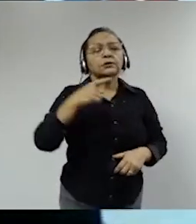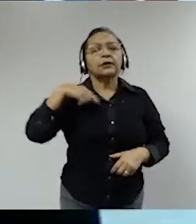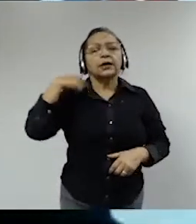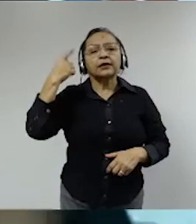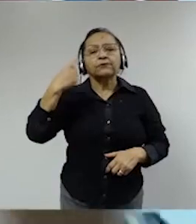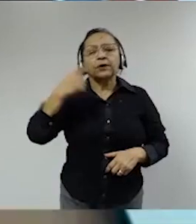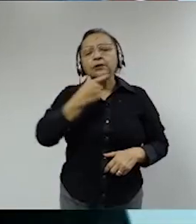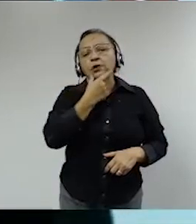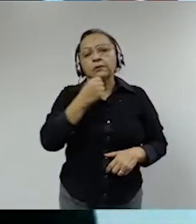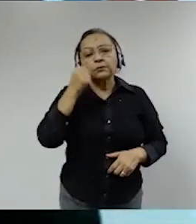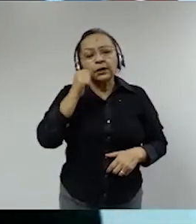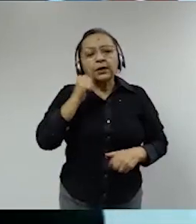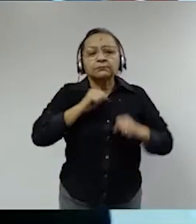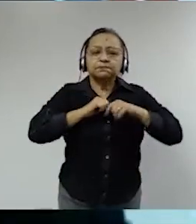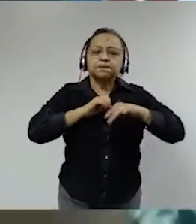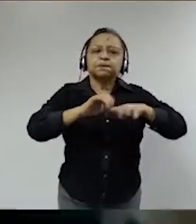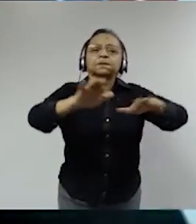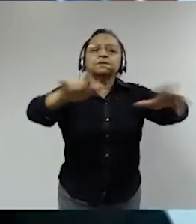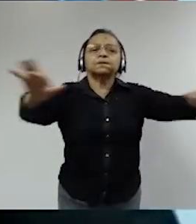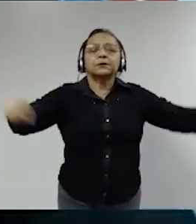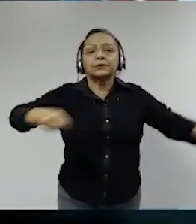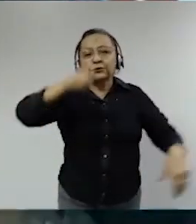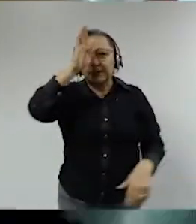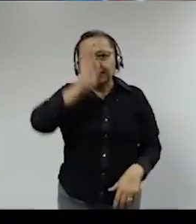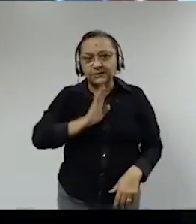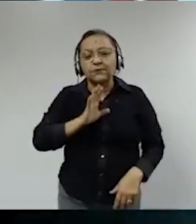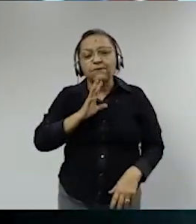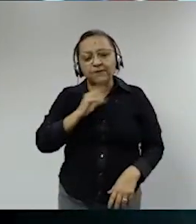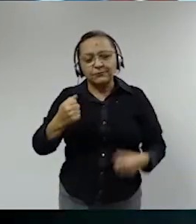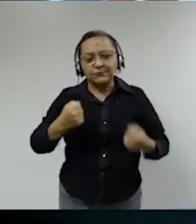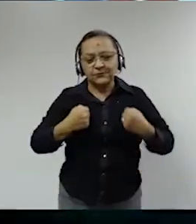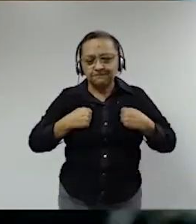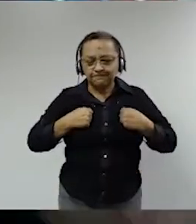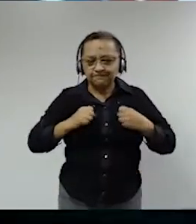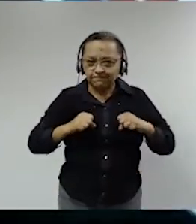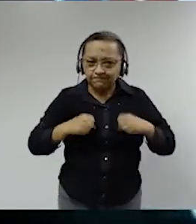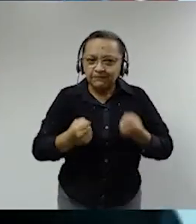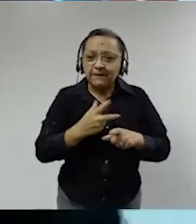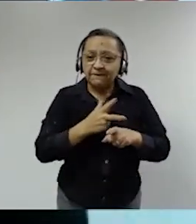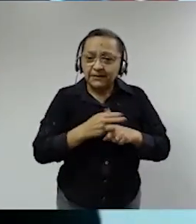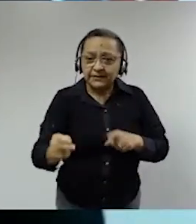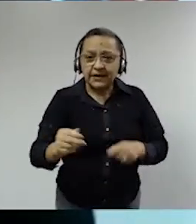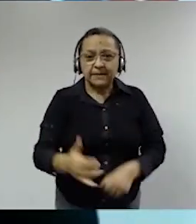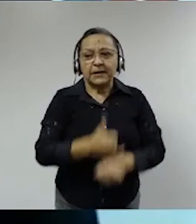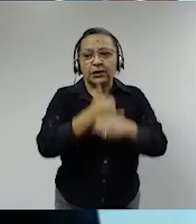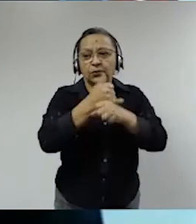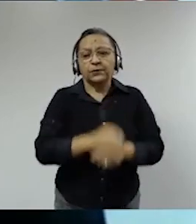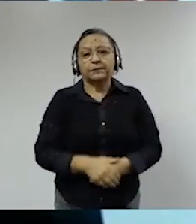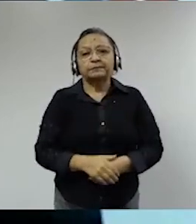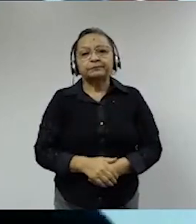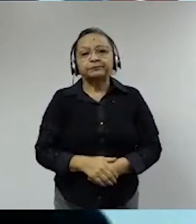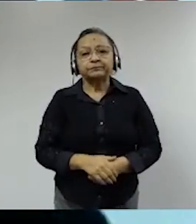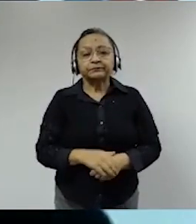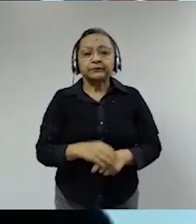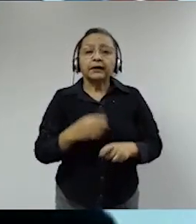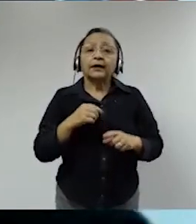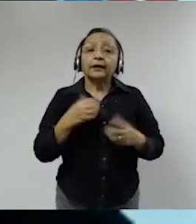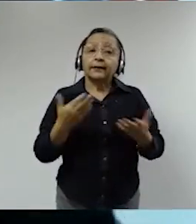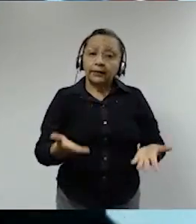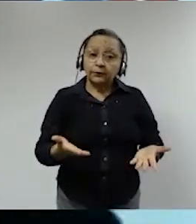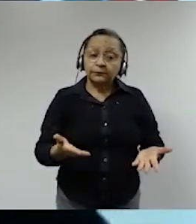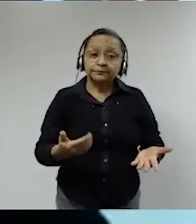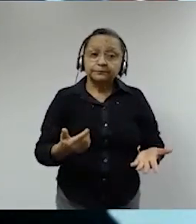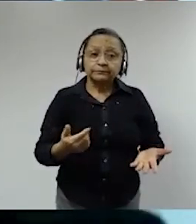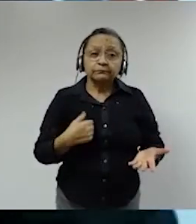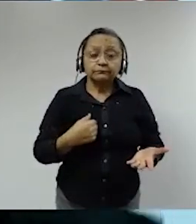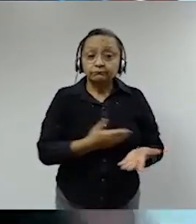rincão brasileiro, maiores do que entramos e com uma visão de mundo diferente da que começamos essa pandemia. Dito isto,